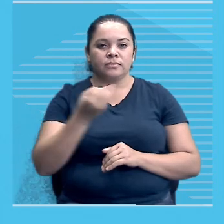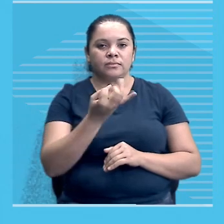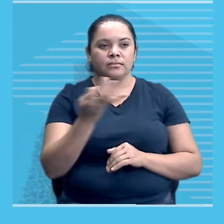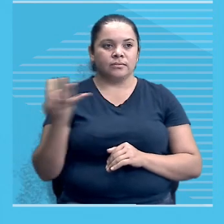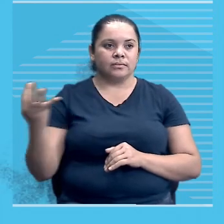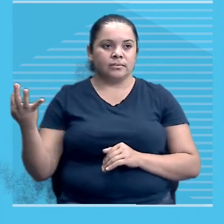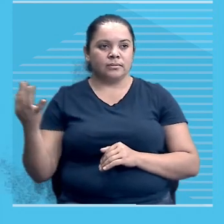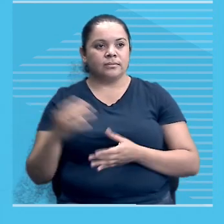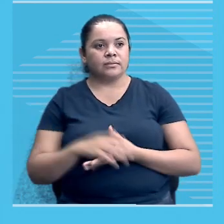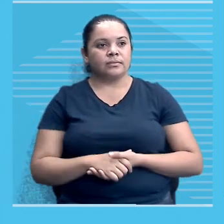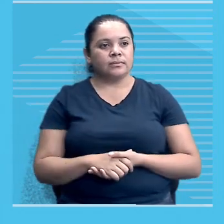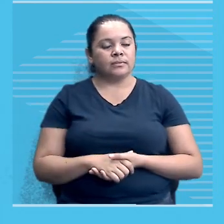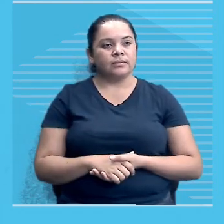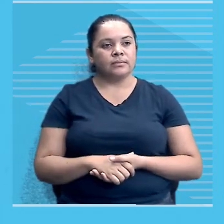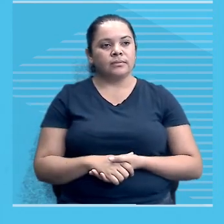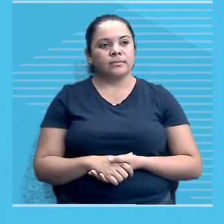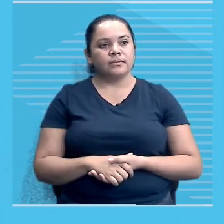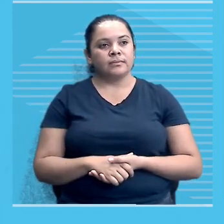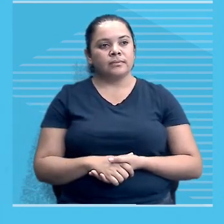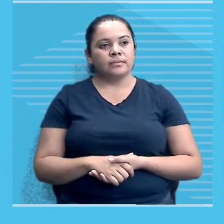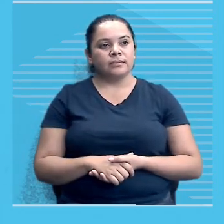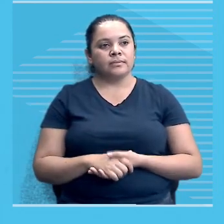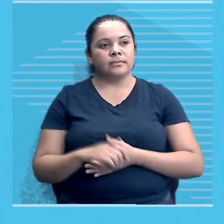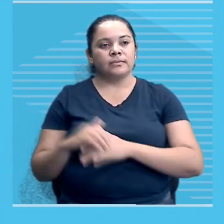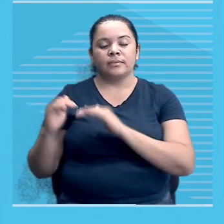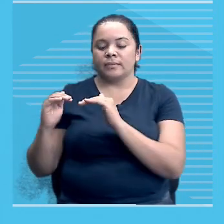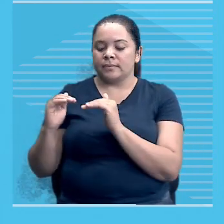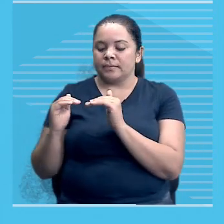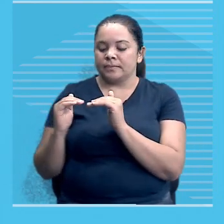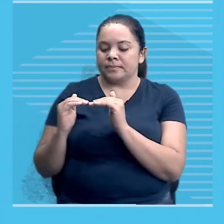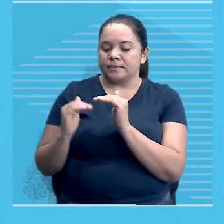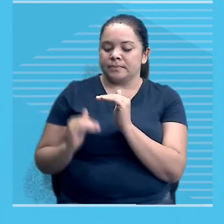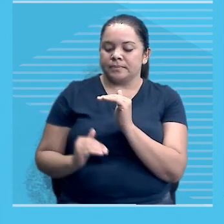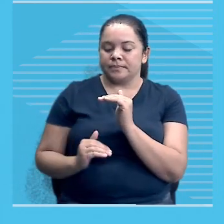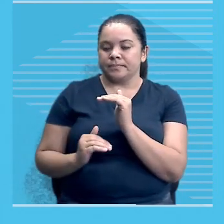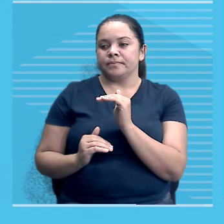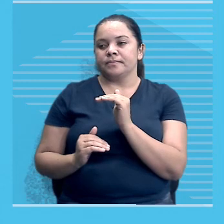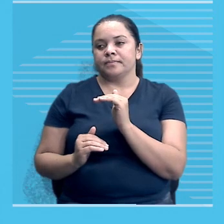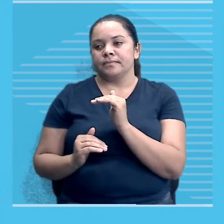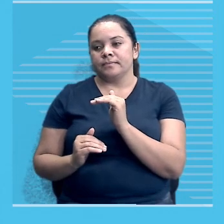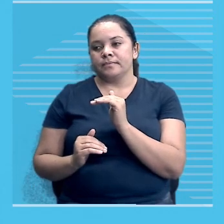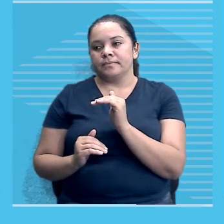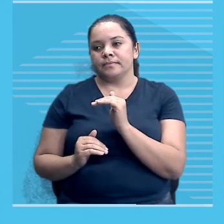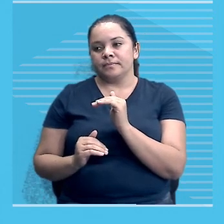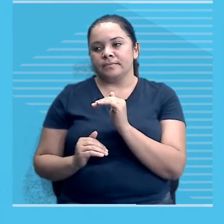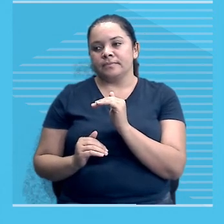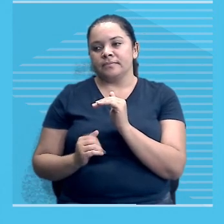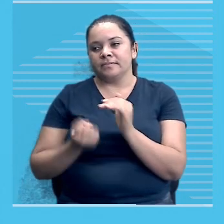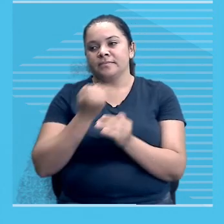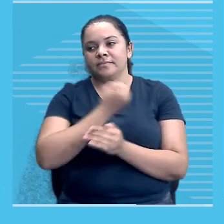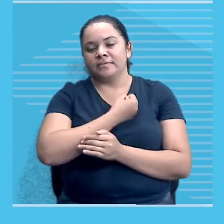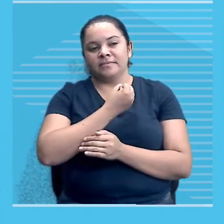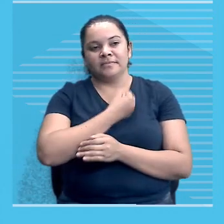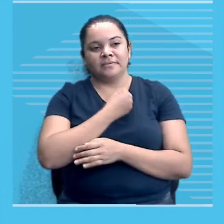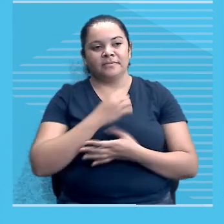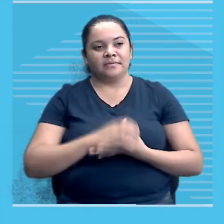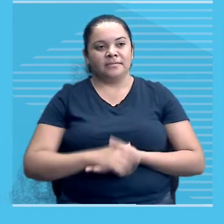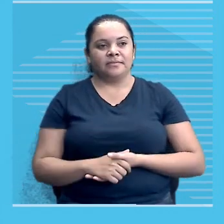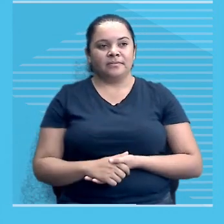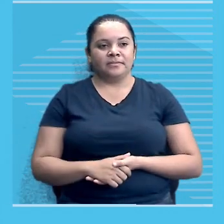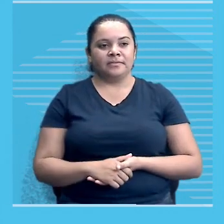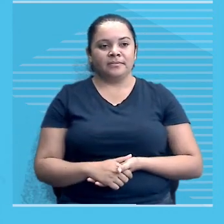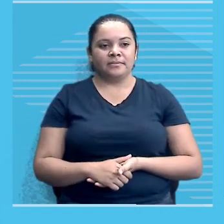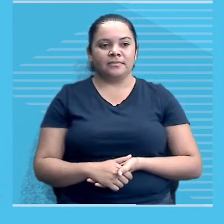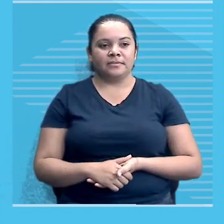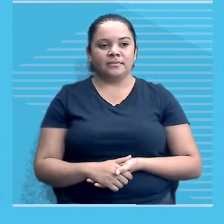Tá certo menor vai ser o seu número tá bom